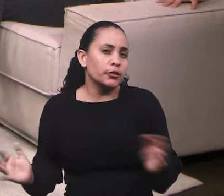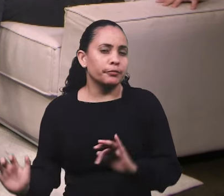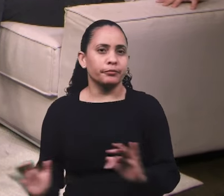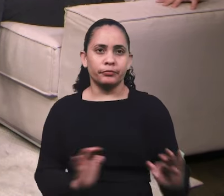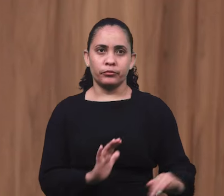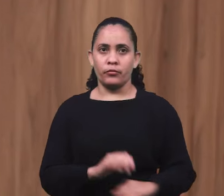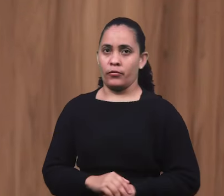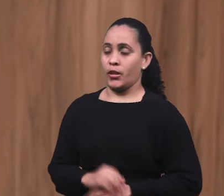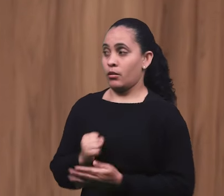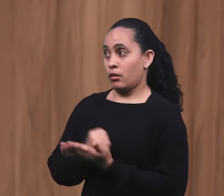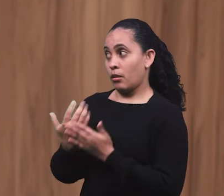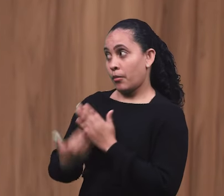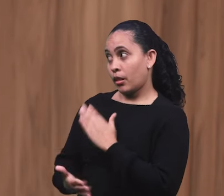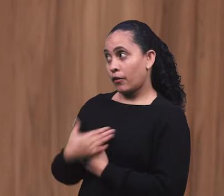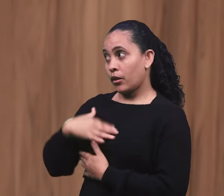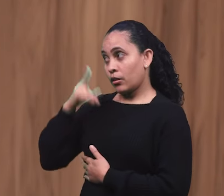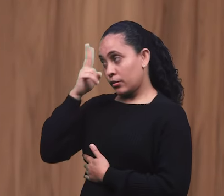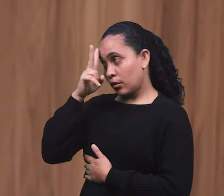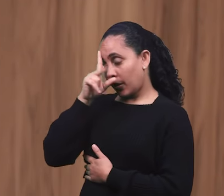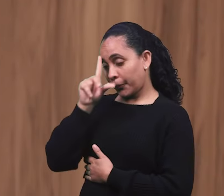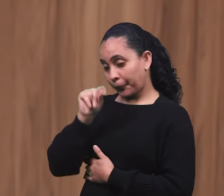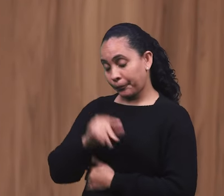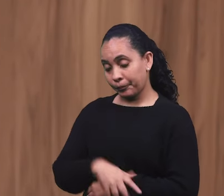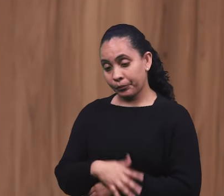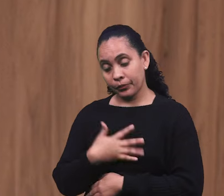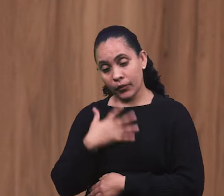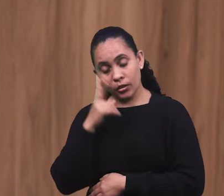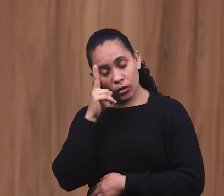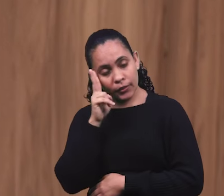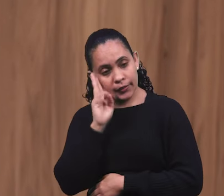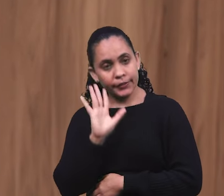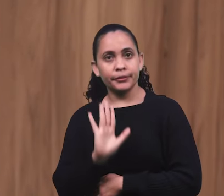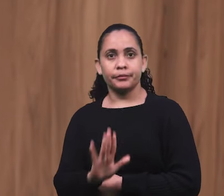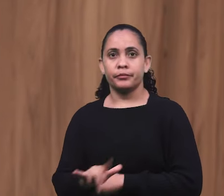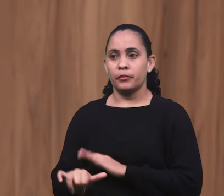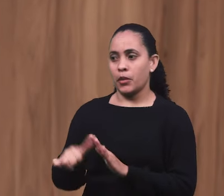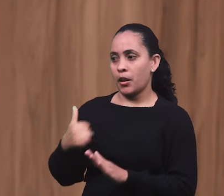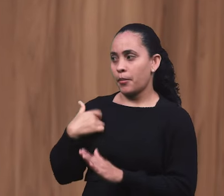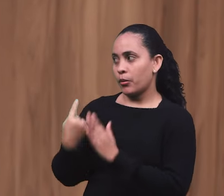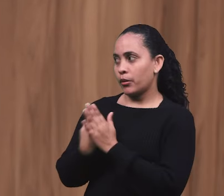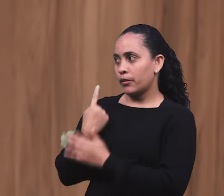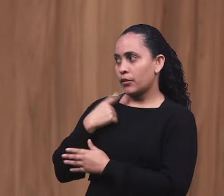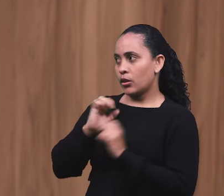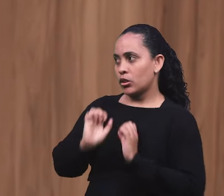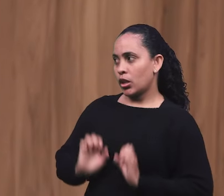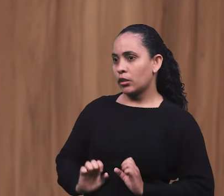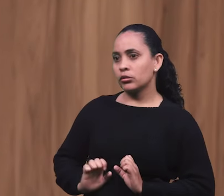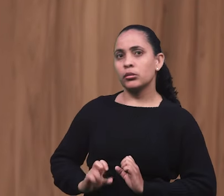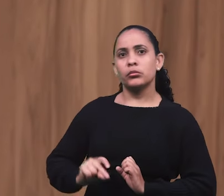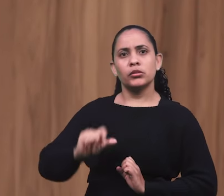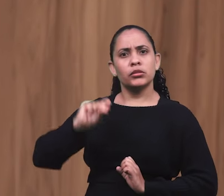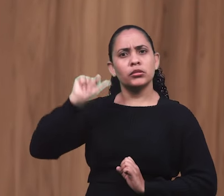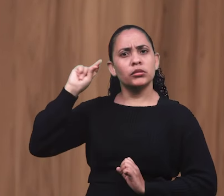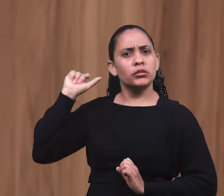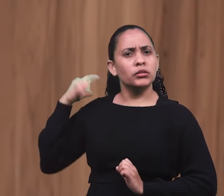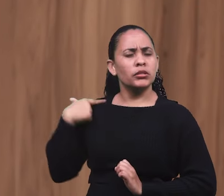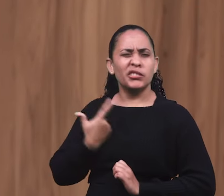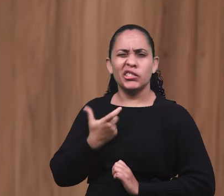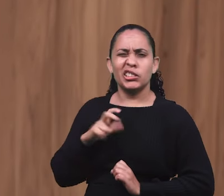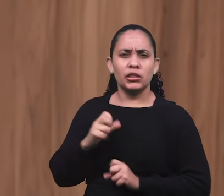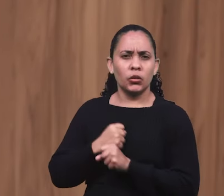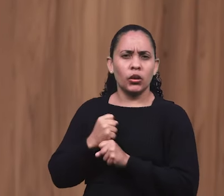Perder o contrato, eu vou contar uma historinha aqui, né? Que tem a ver com a primeira pergunta que você fez de ética. Muito tempo atrás, uns 25 anos atrás, eu